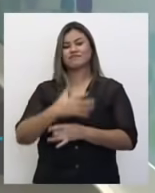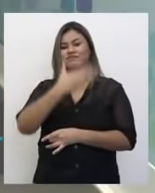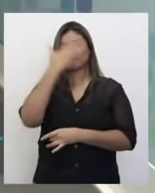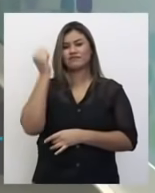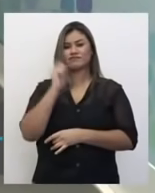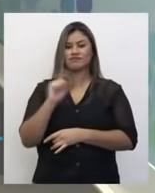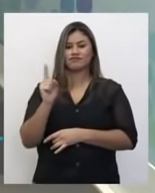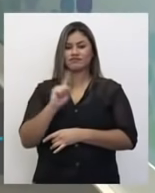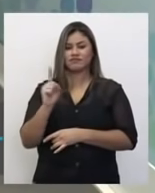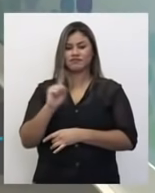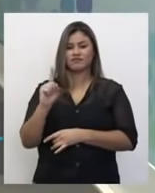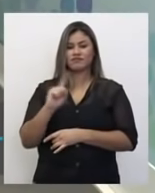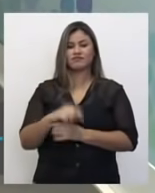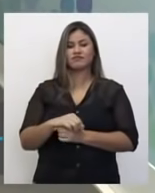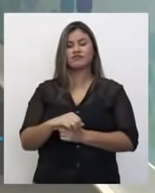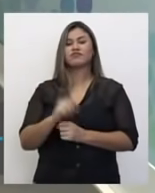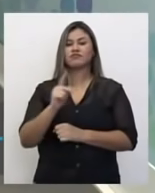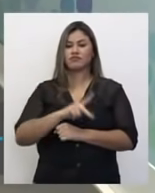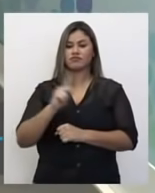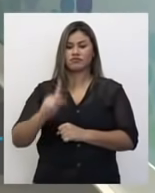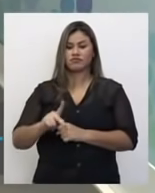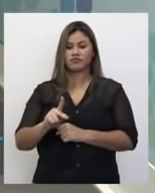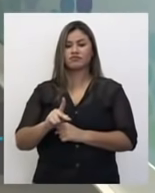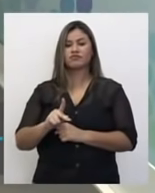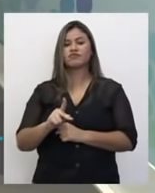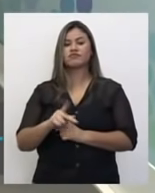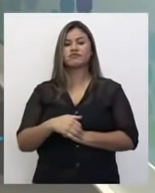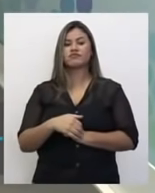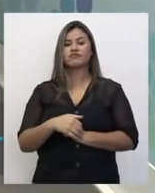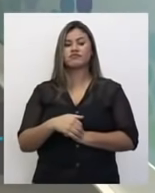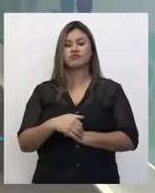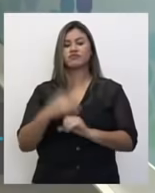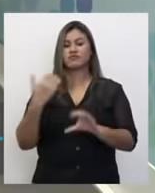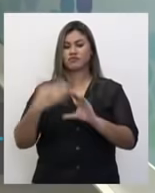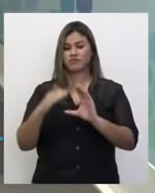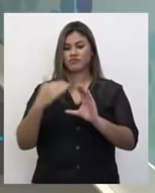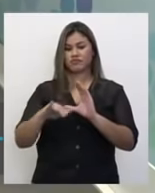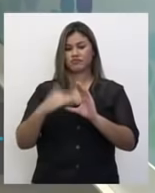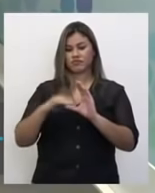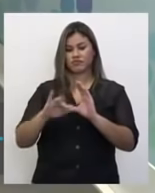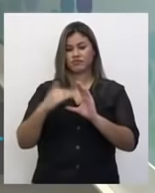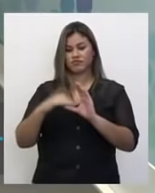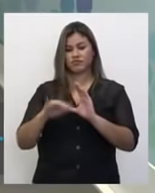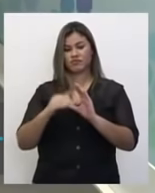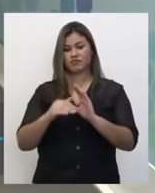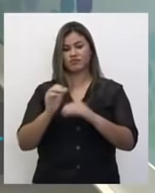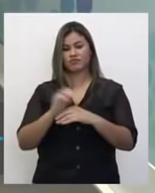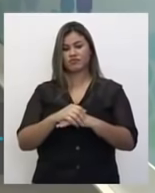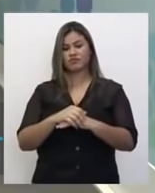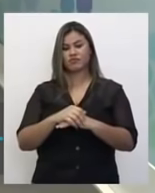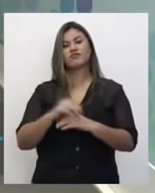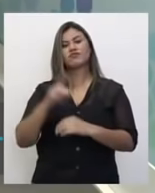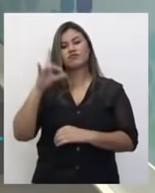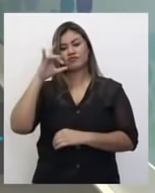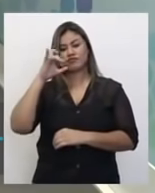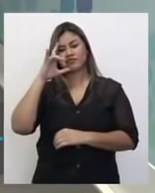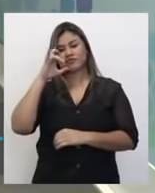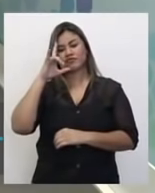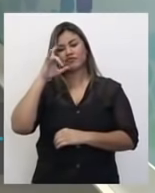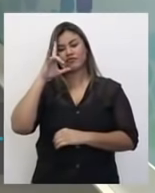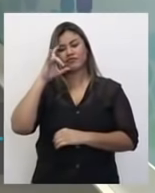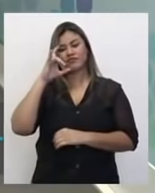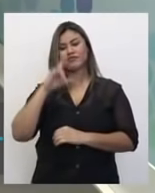esqueçam, tirou, tirem dúvidas com os professores de tecnologia, mandem mensagem pra gente lá no, no Instagram, eu ia falar